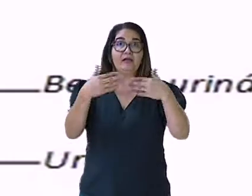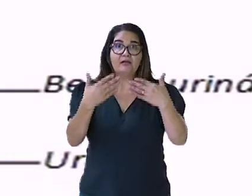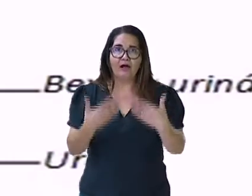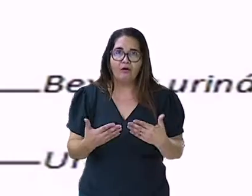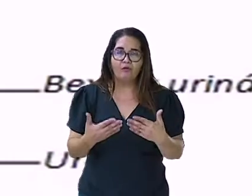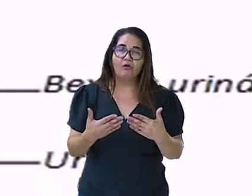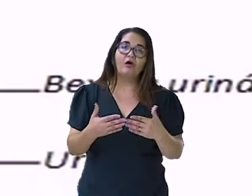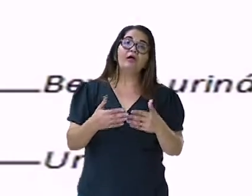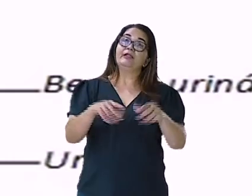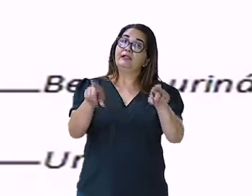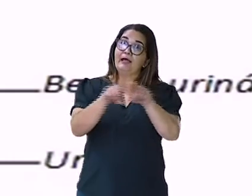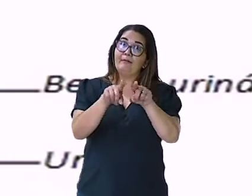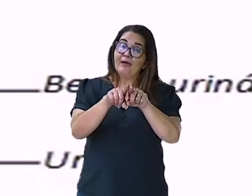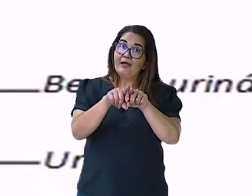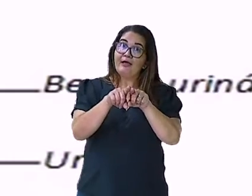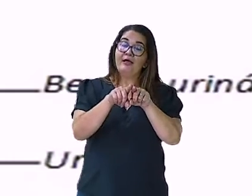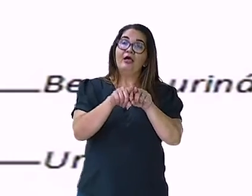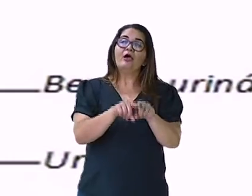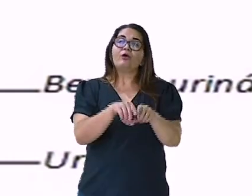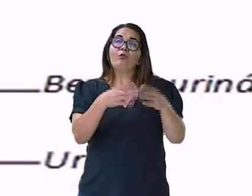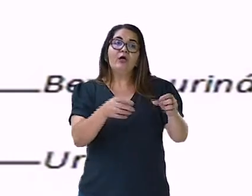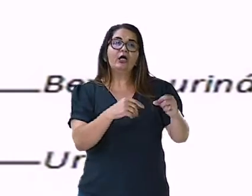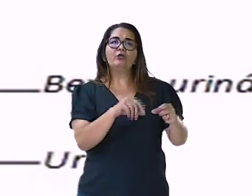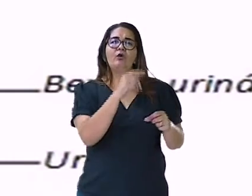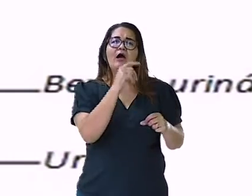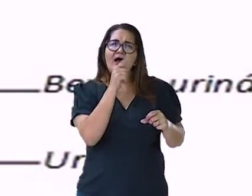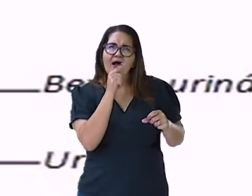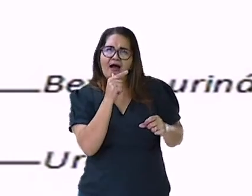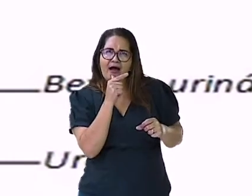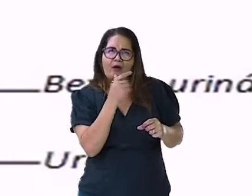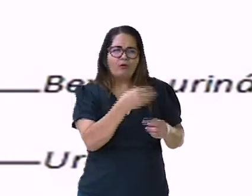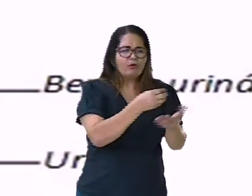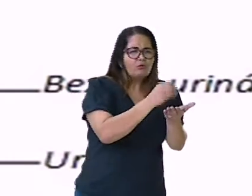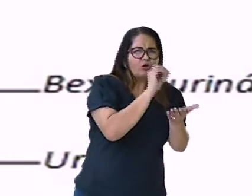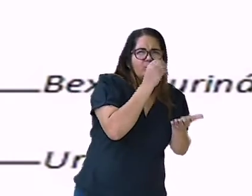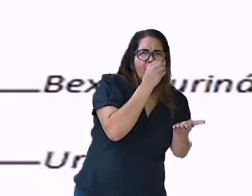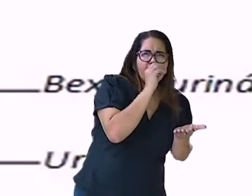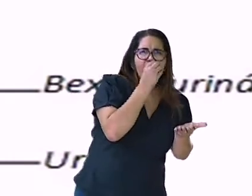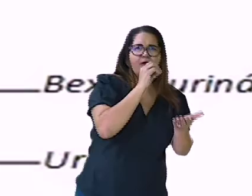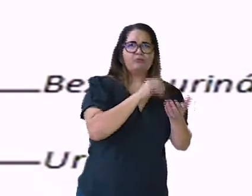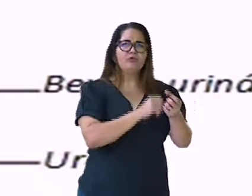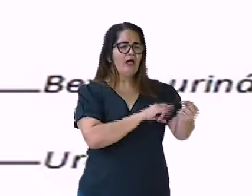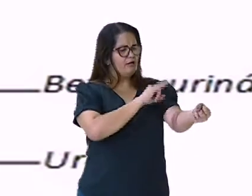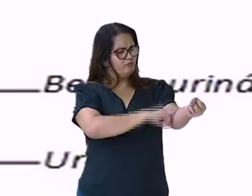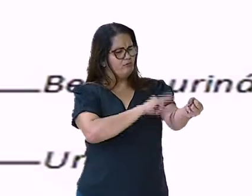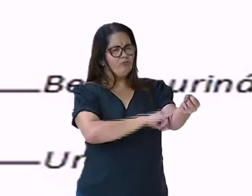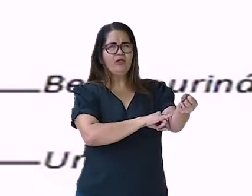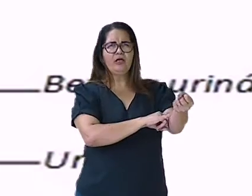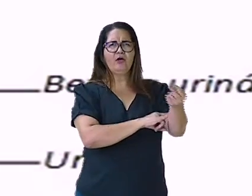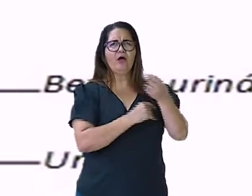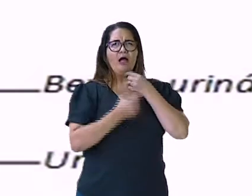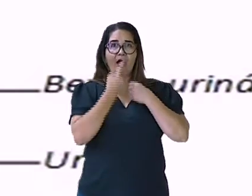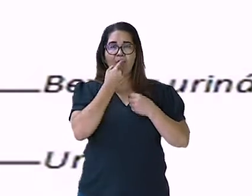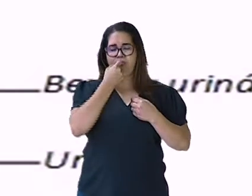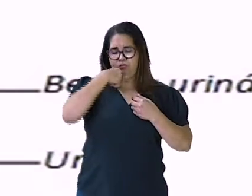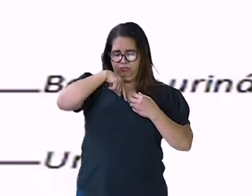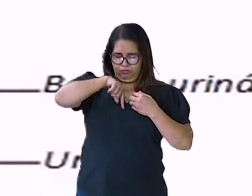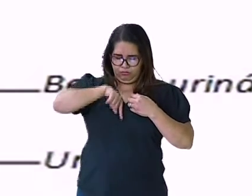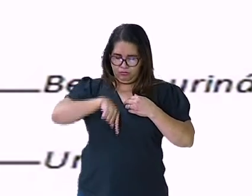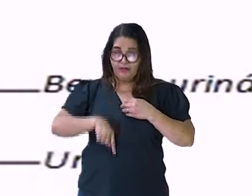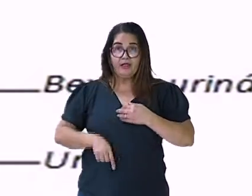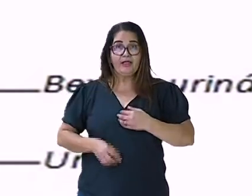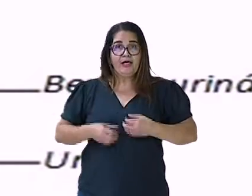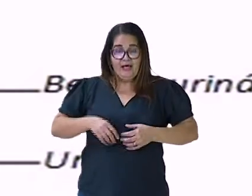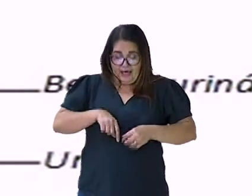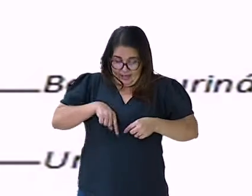vai sendo armazenada com capacidade média de armazenamento aproximado de